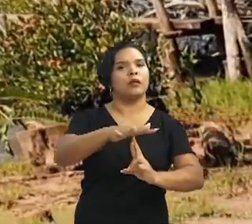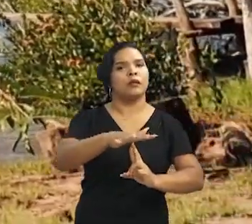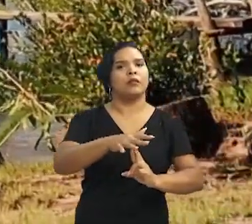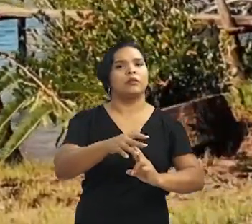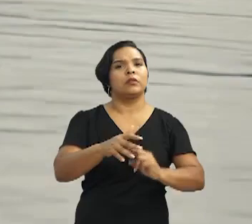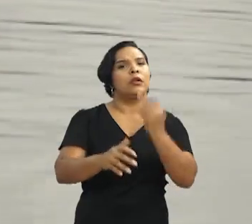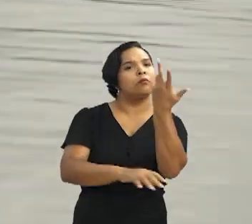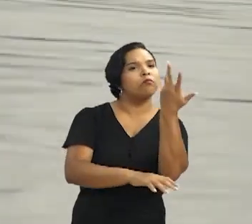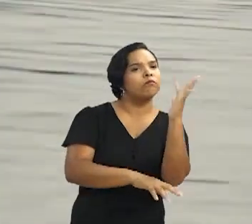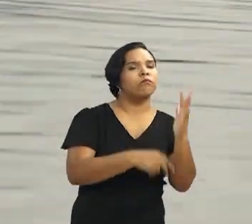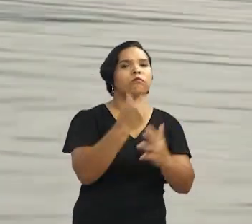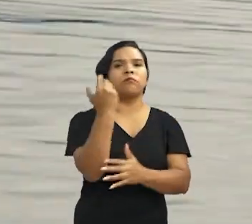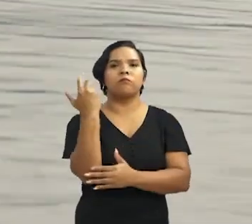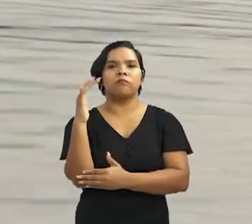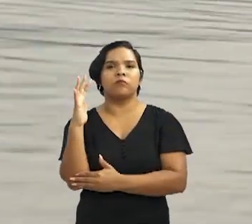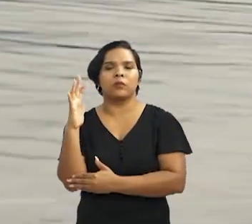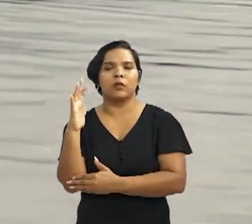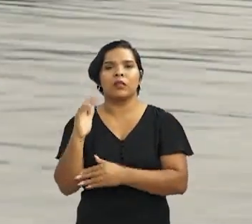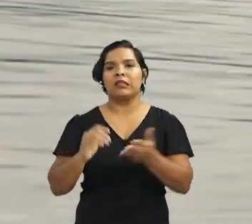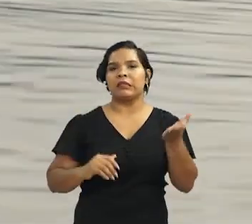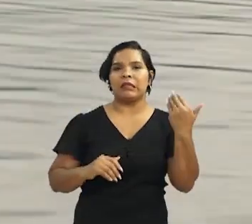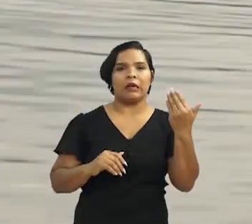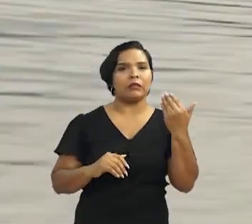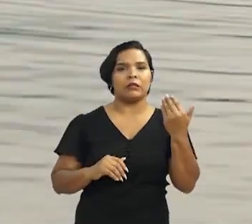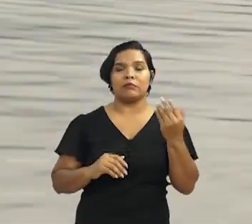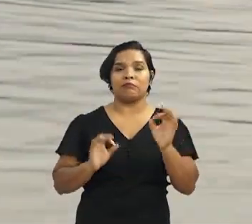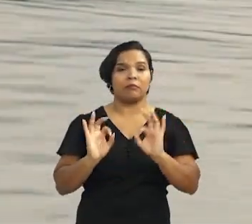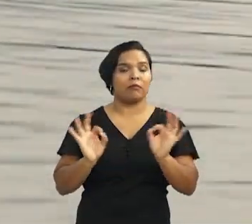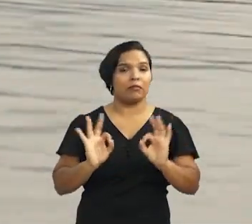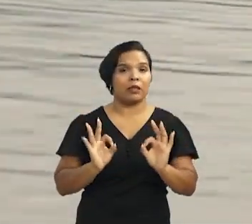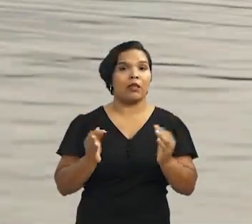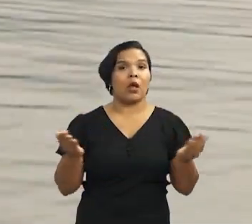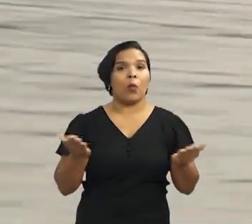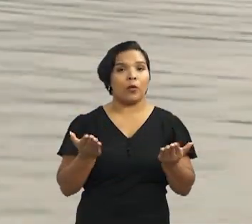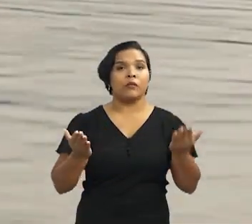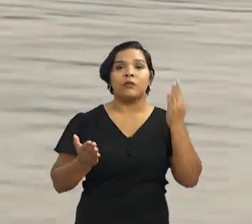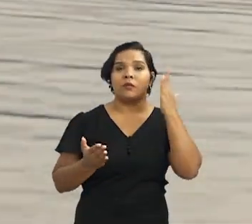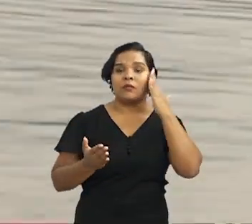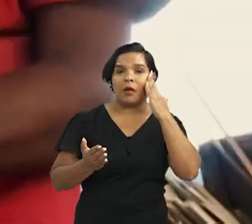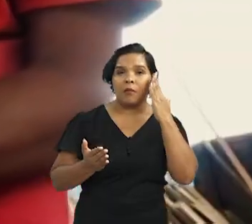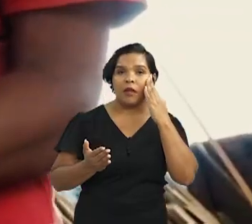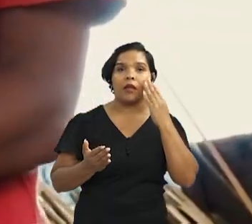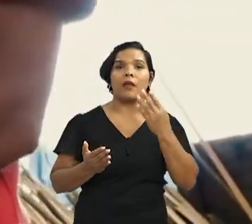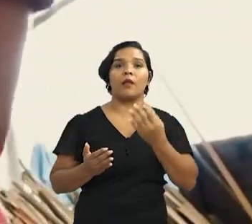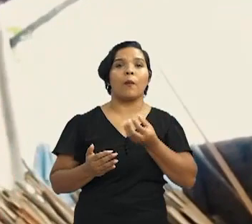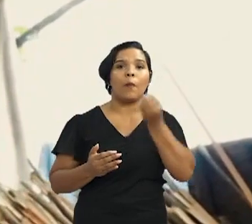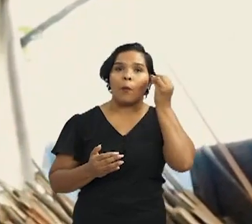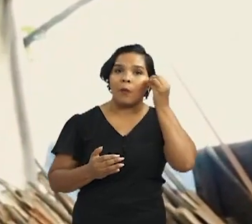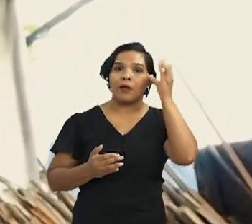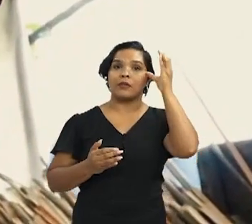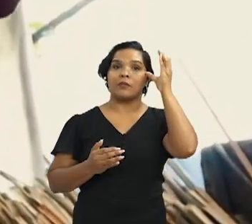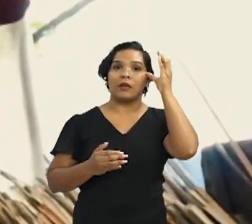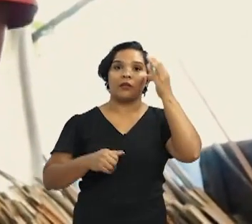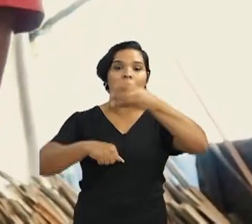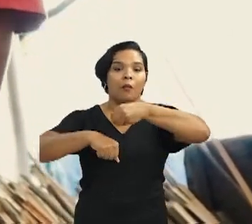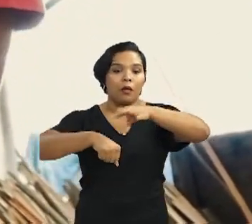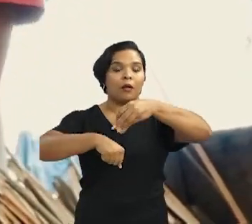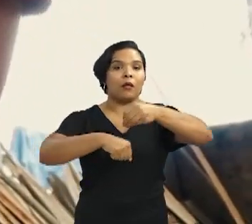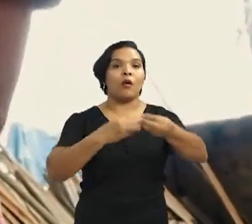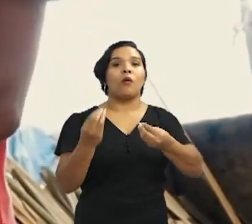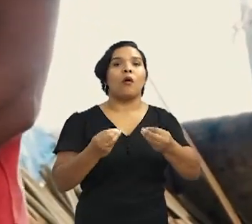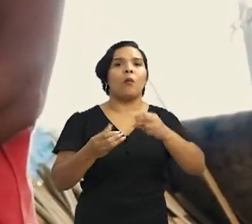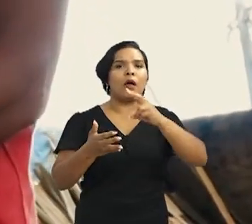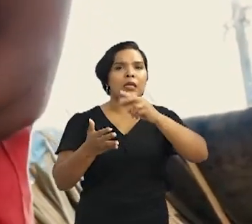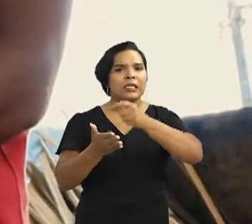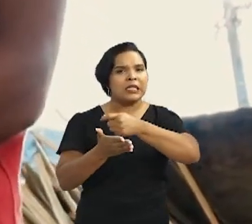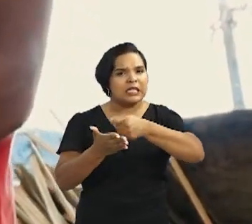E tudo isso é que a academia há muito tempo não levava em consideração, né, esses saberes. Mas hoje a gente sabe que o saber está aqui.